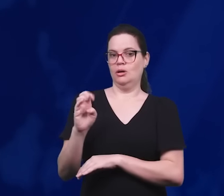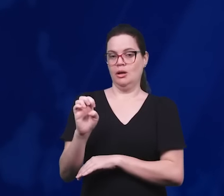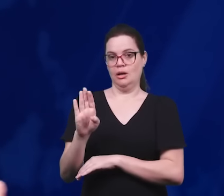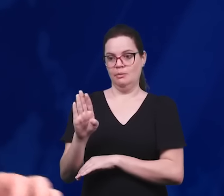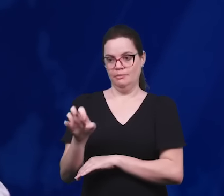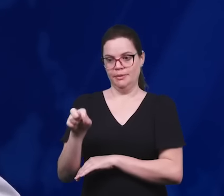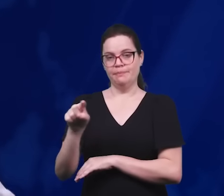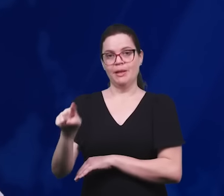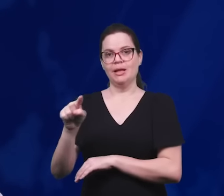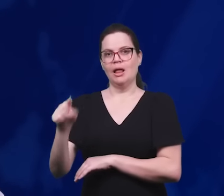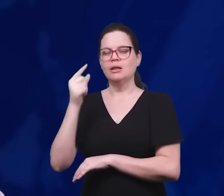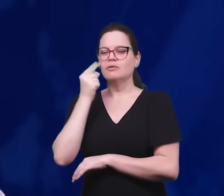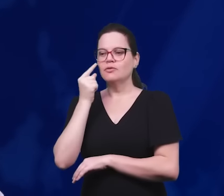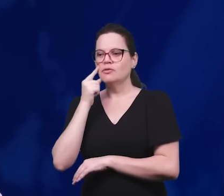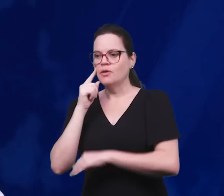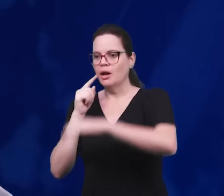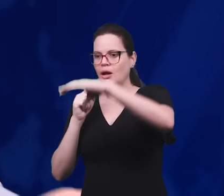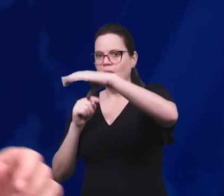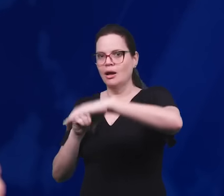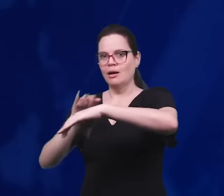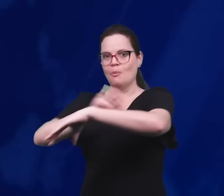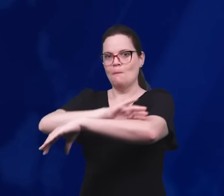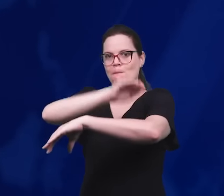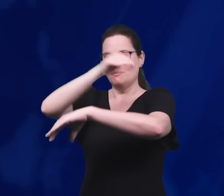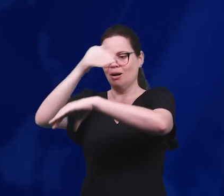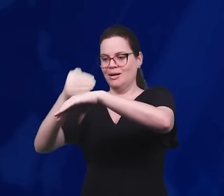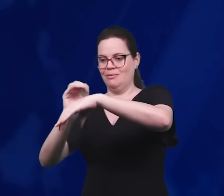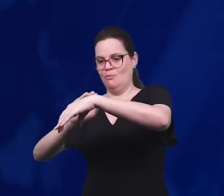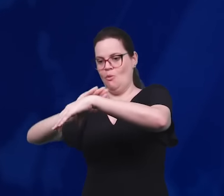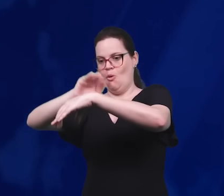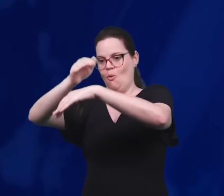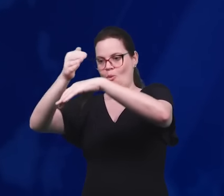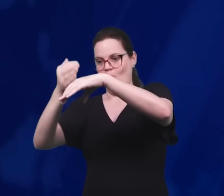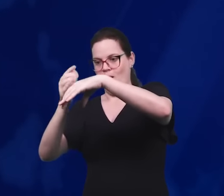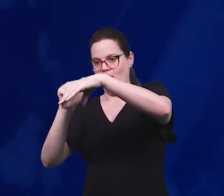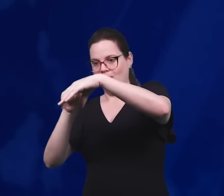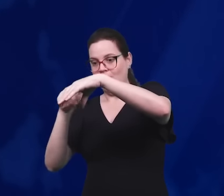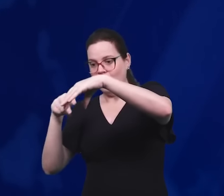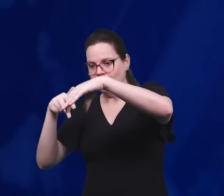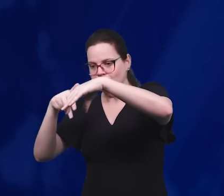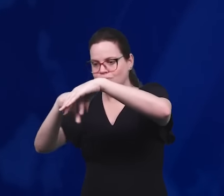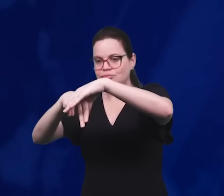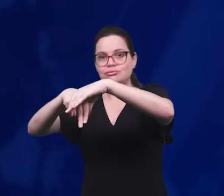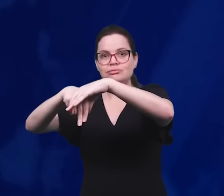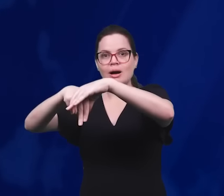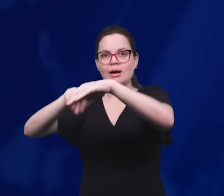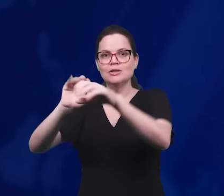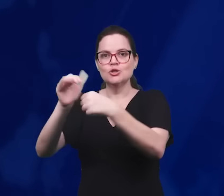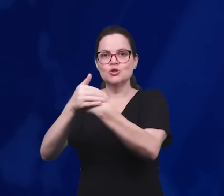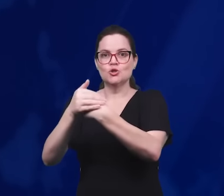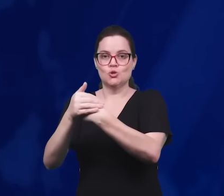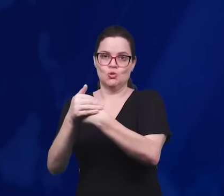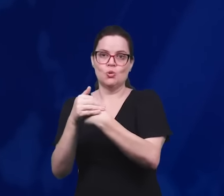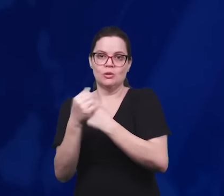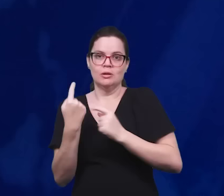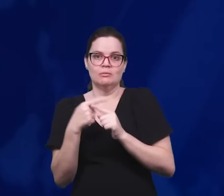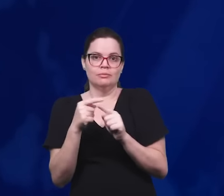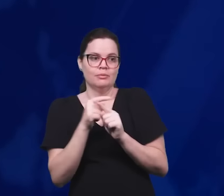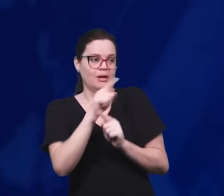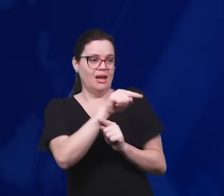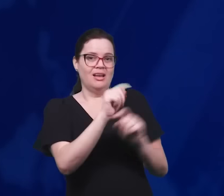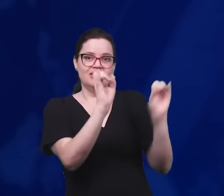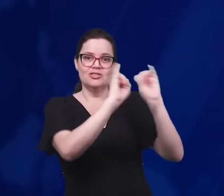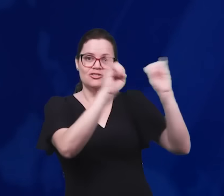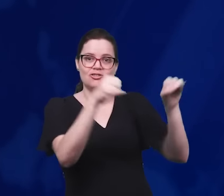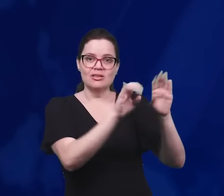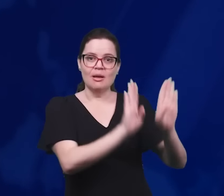se esconde naquela caverna. Talvez a sua razão seria um bom esconderijo para fugir de Acabe, de Jezabel,